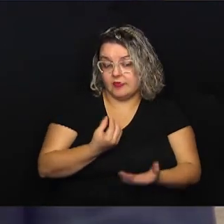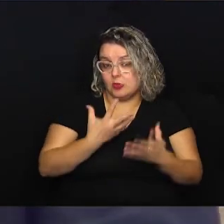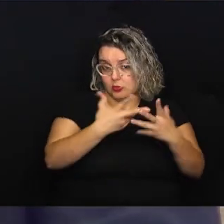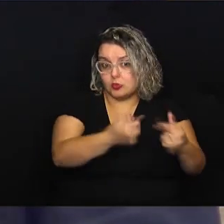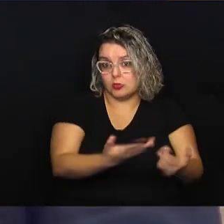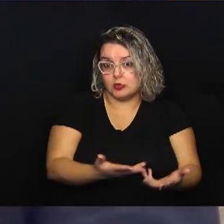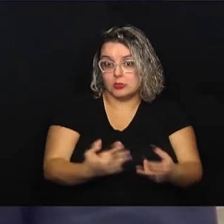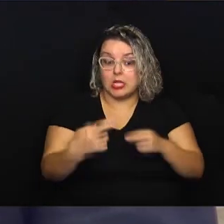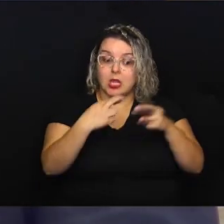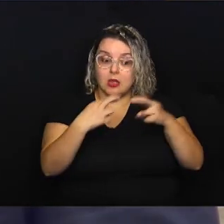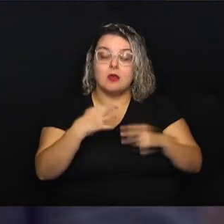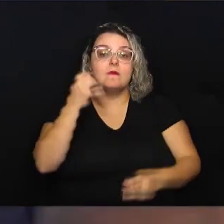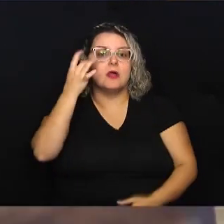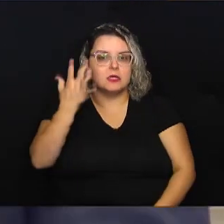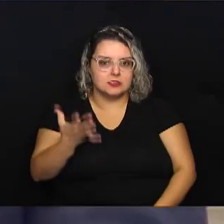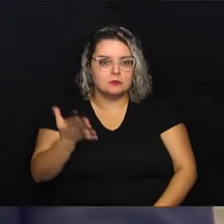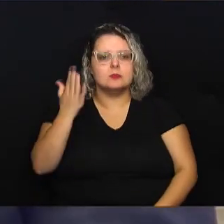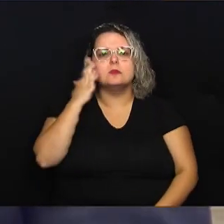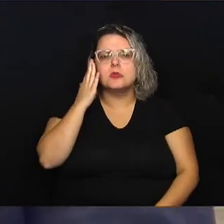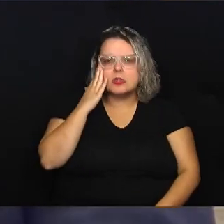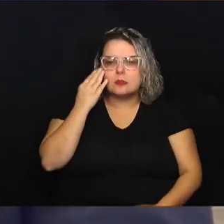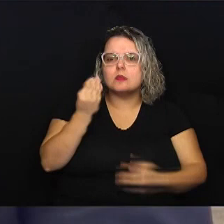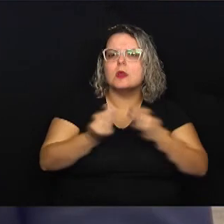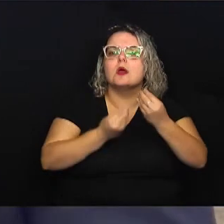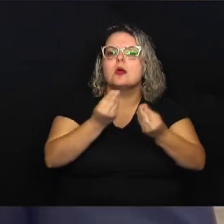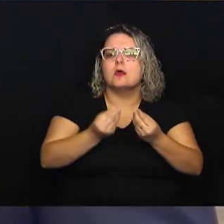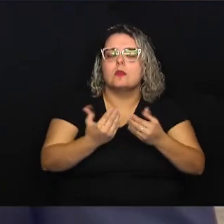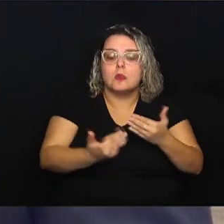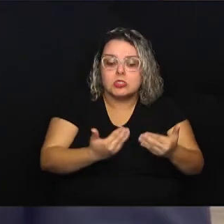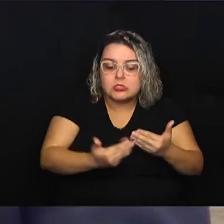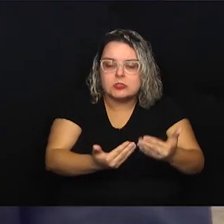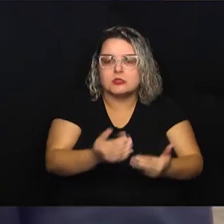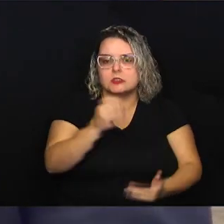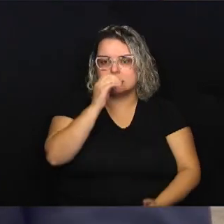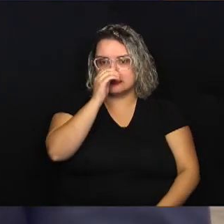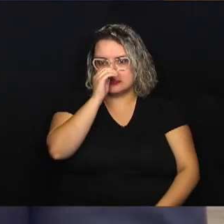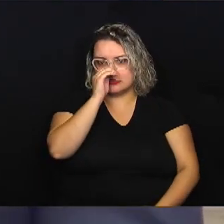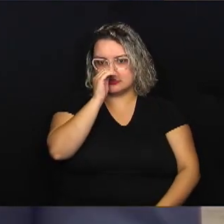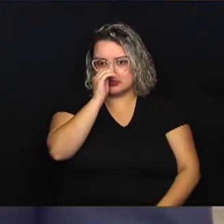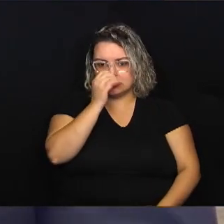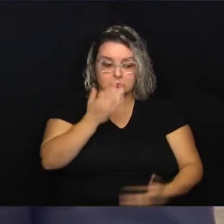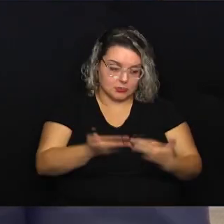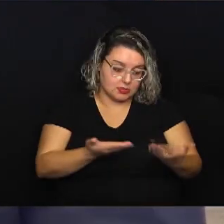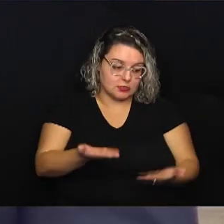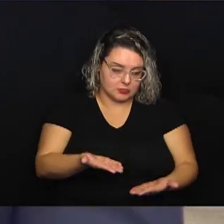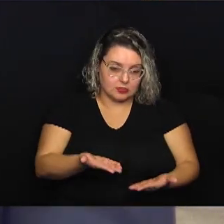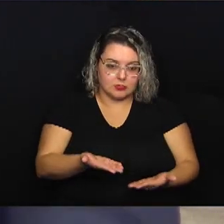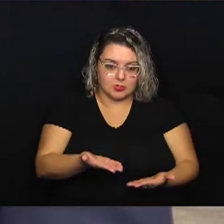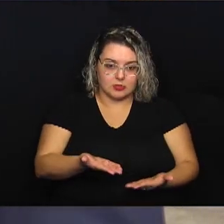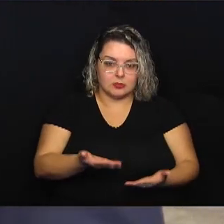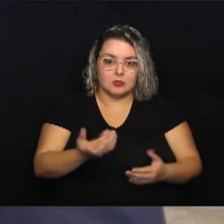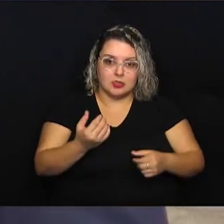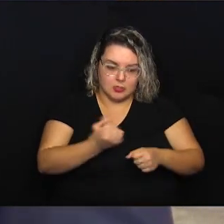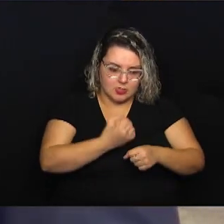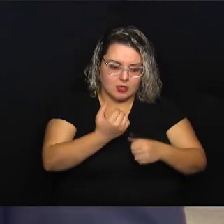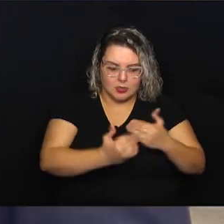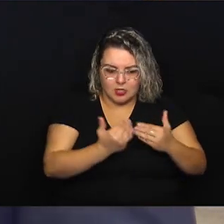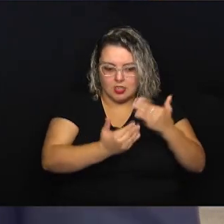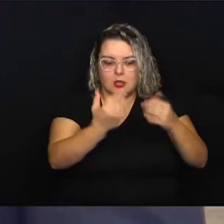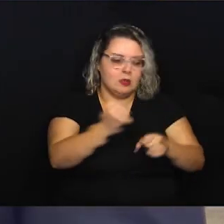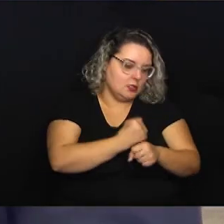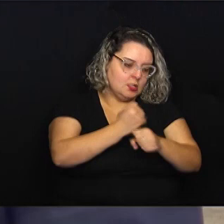a fiscalização para saber como estão os trâmites desse serviço que será construído, que será